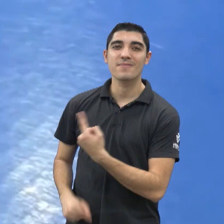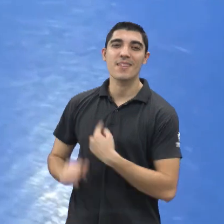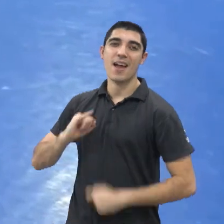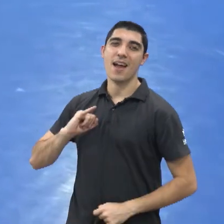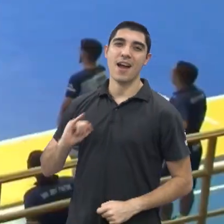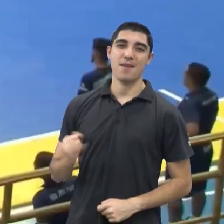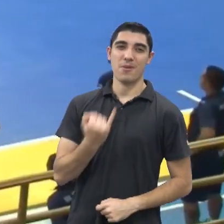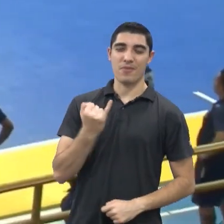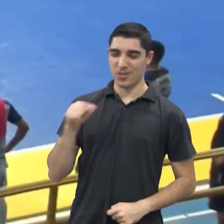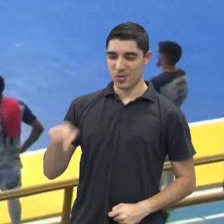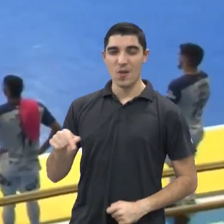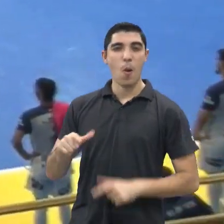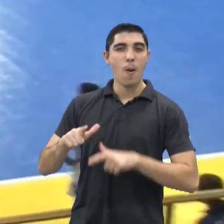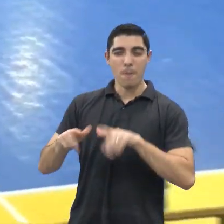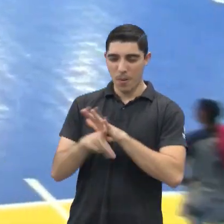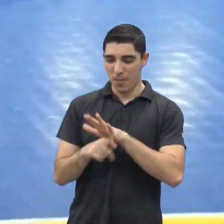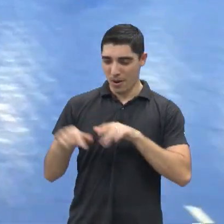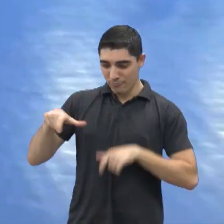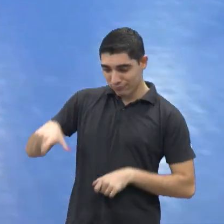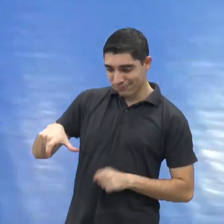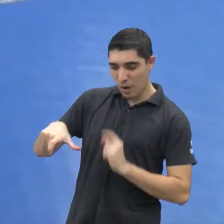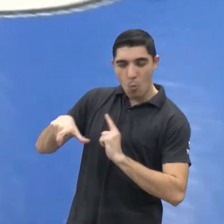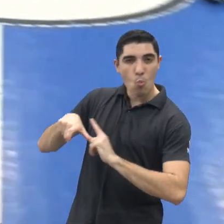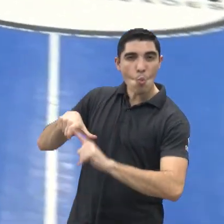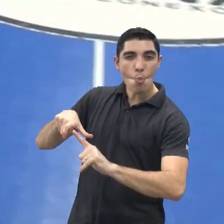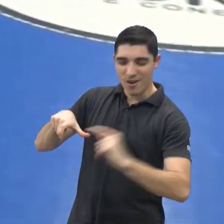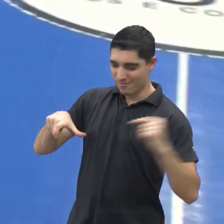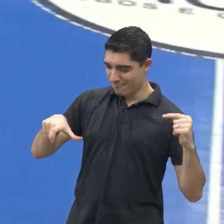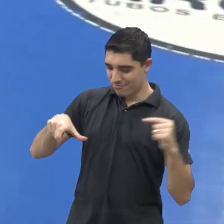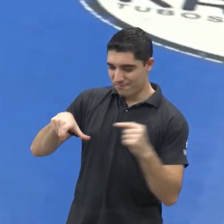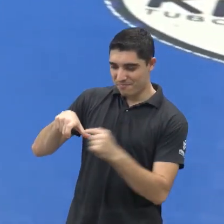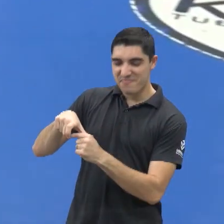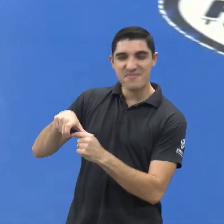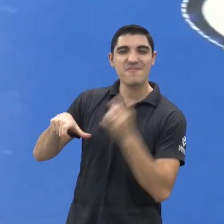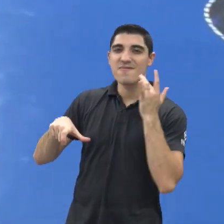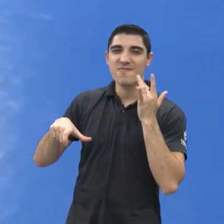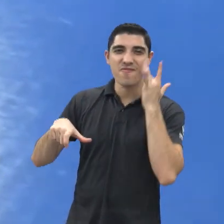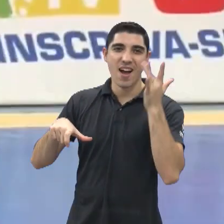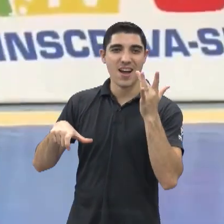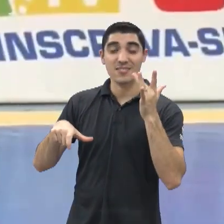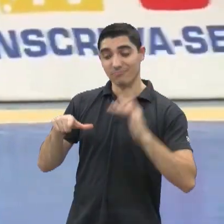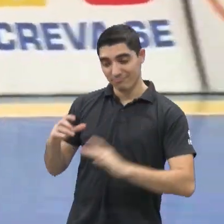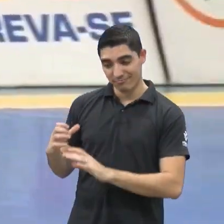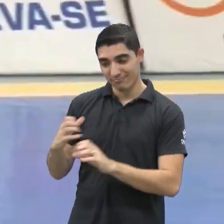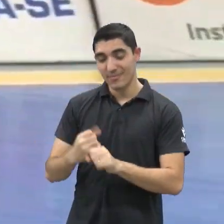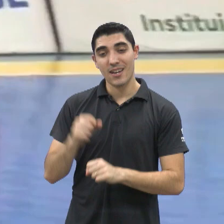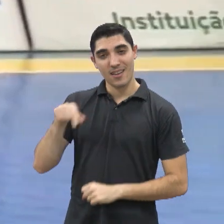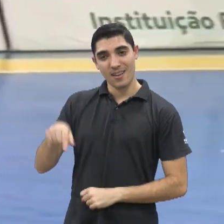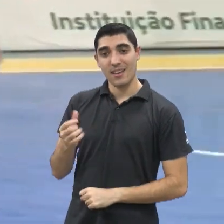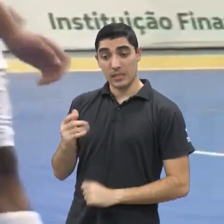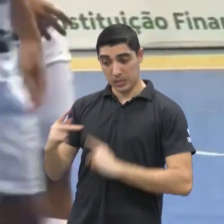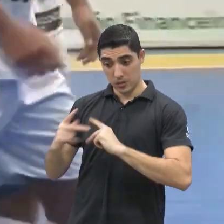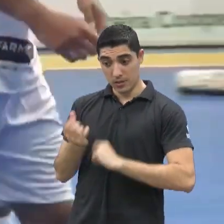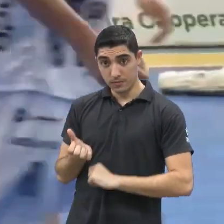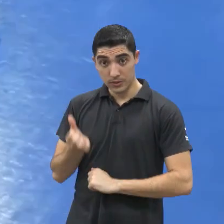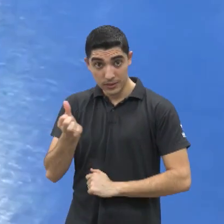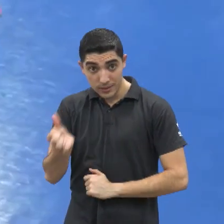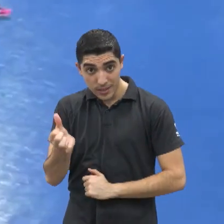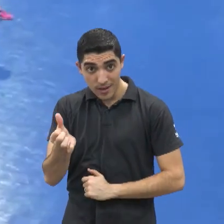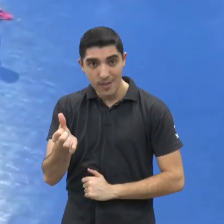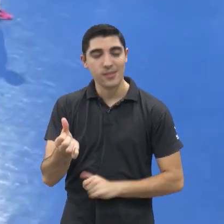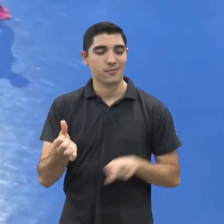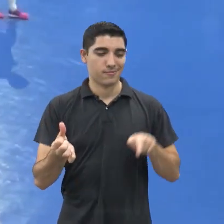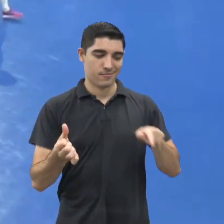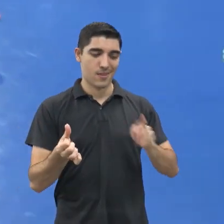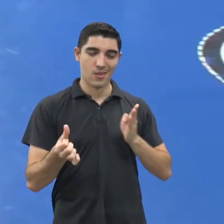gol vazio. Para fazer o segundo dele no jogo, o sexto do São José na partida. Rony é o nome do gol e ficou nisso.